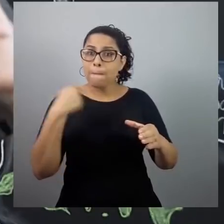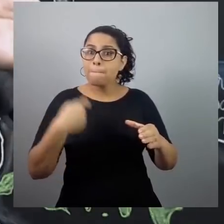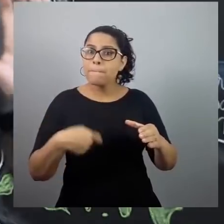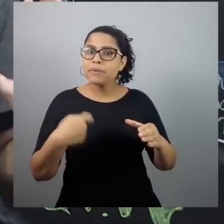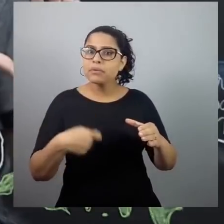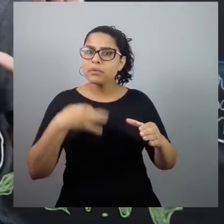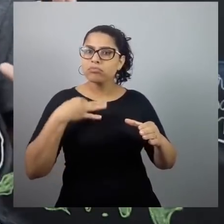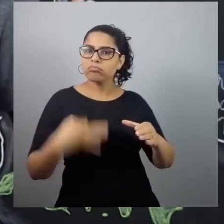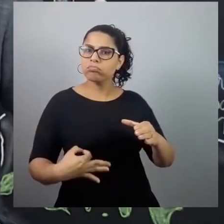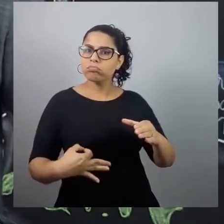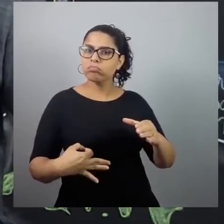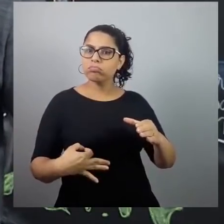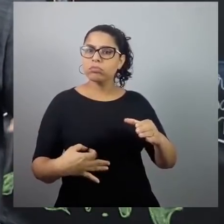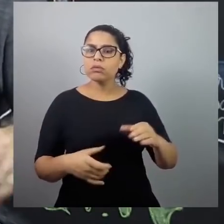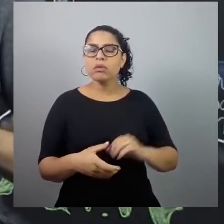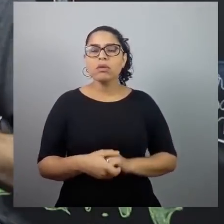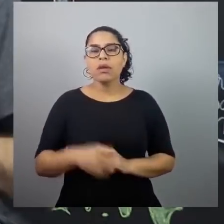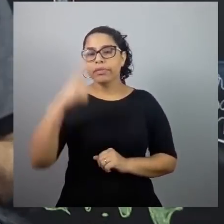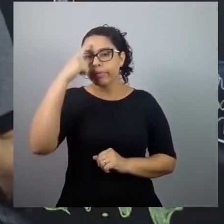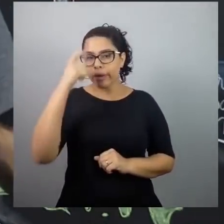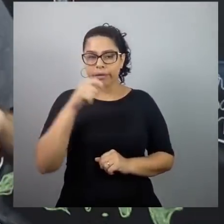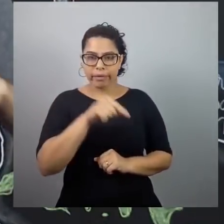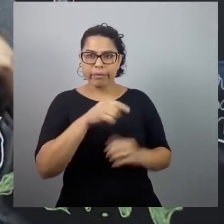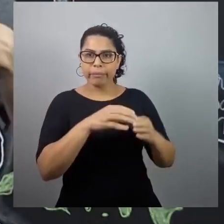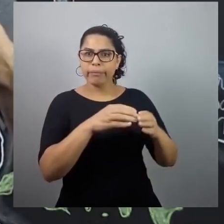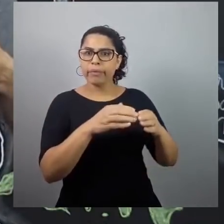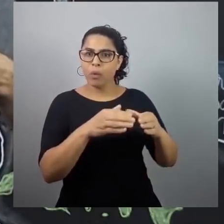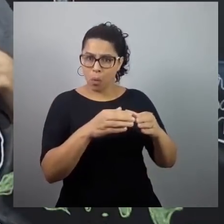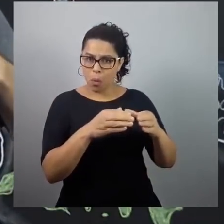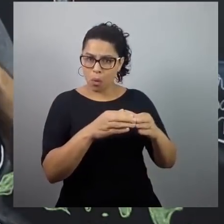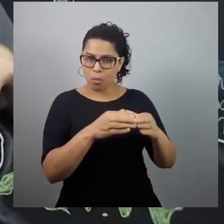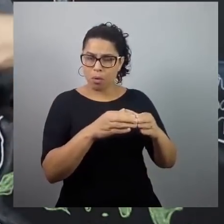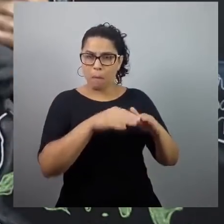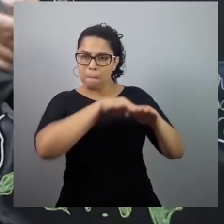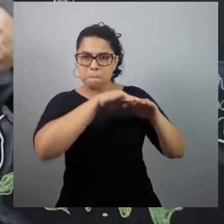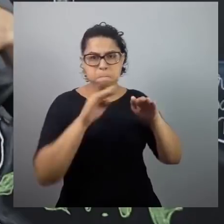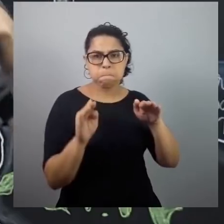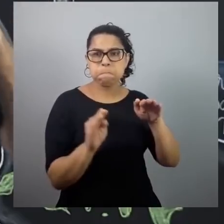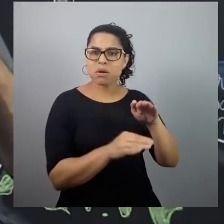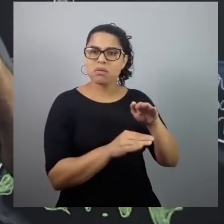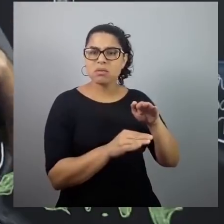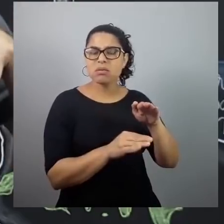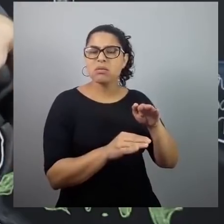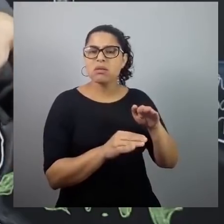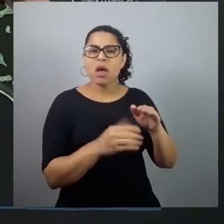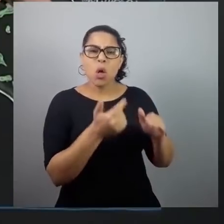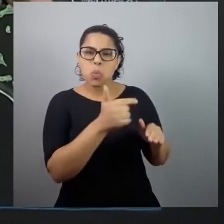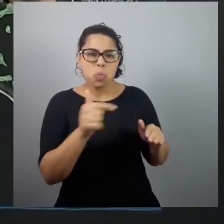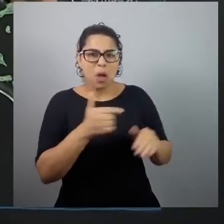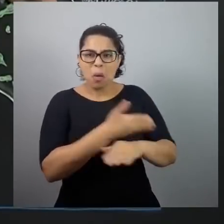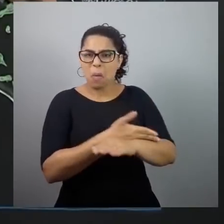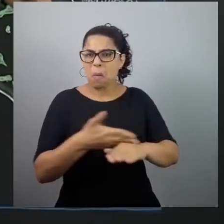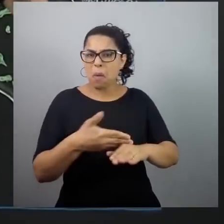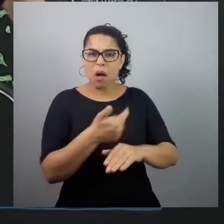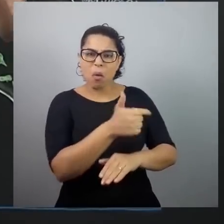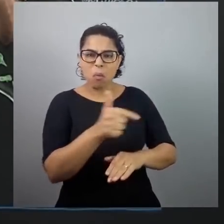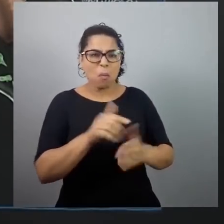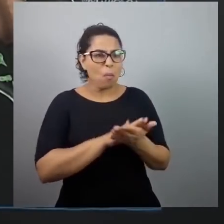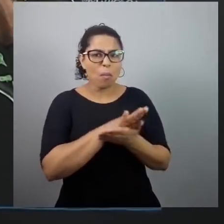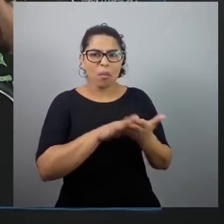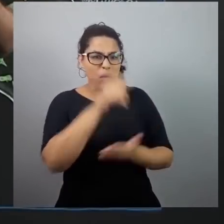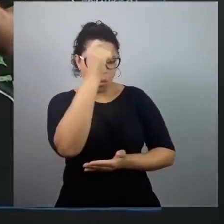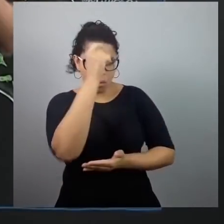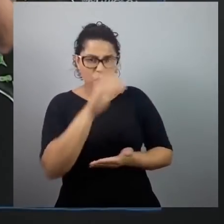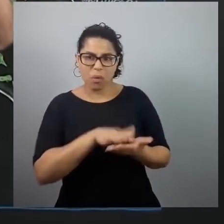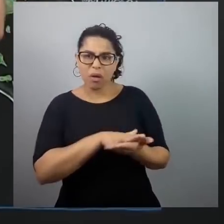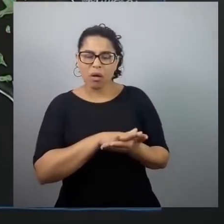está passando a seguinte ideia, né? Que eles são bárbaros, que eles não têm costumes, não têm civilizações e que a maneira correta é a